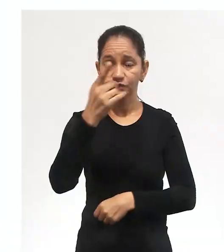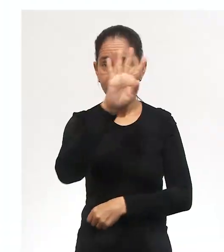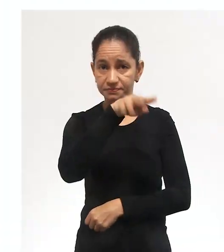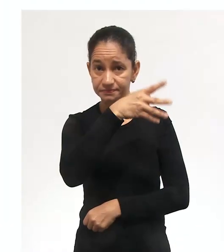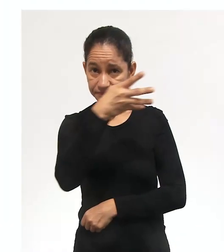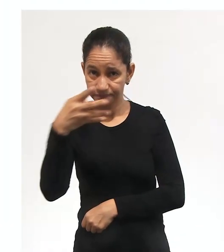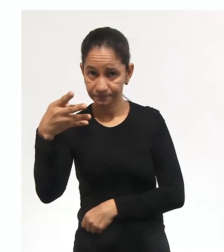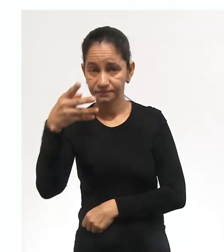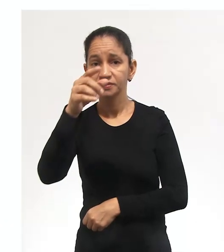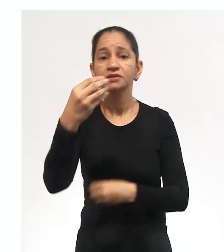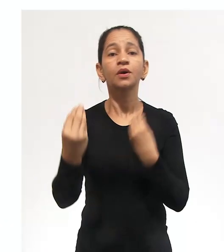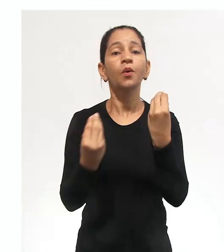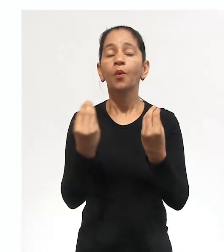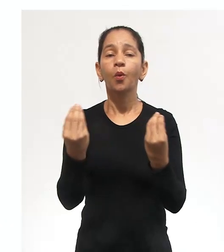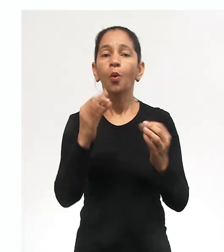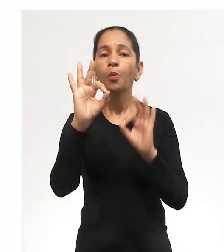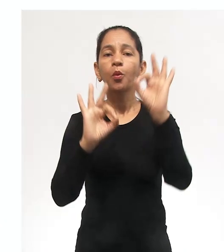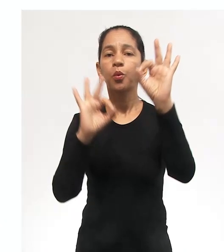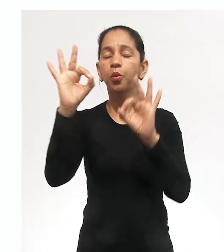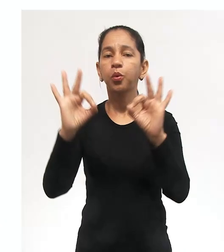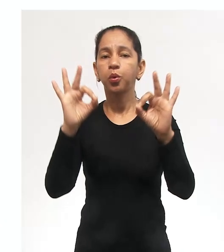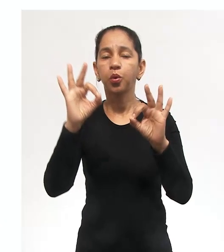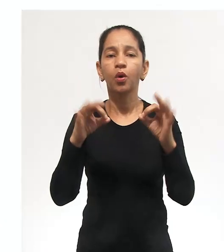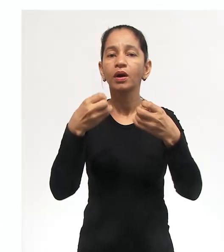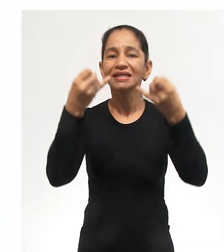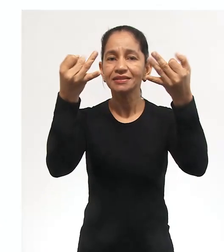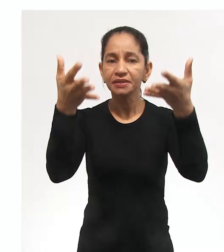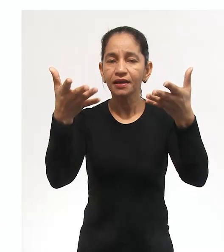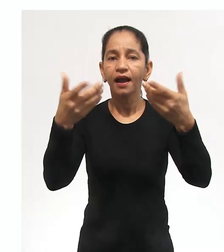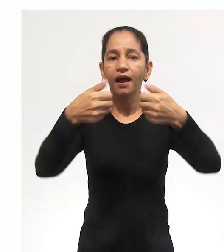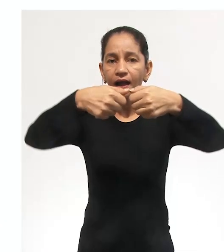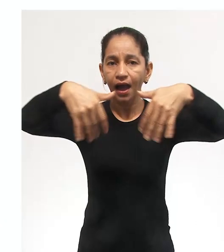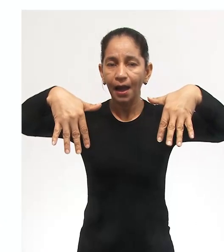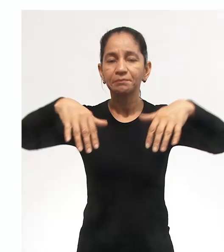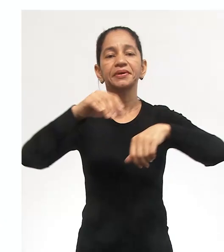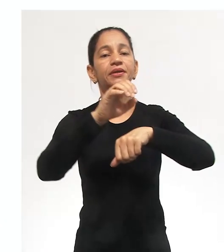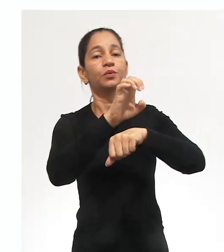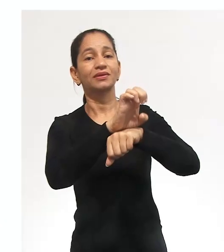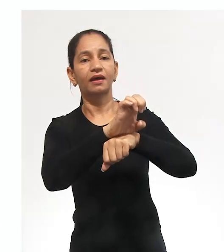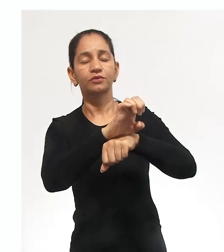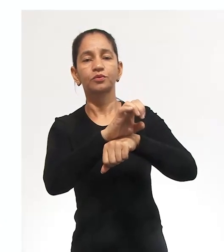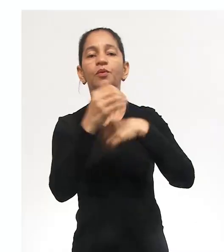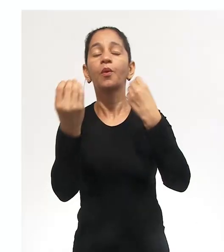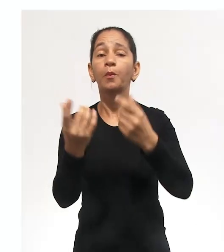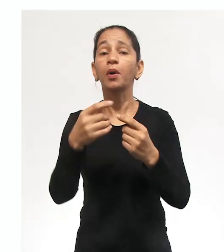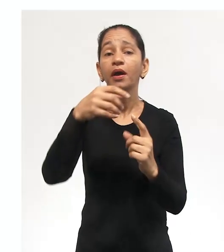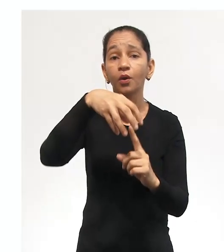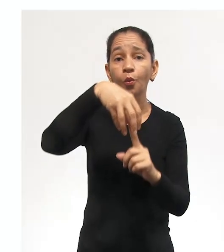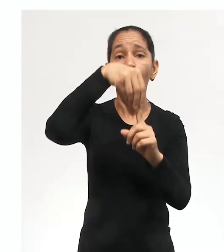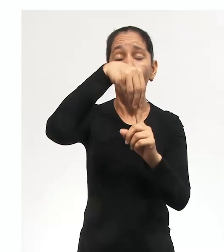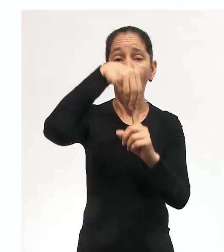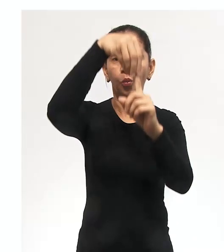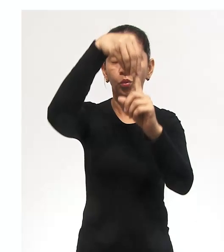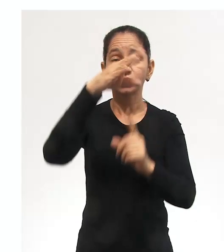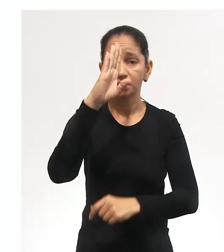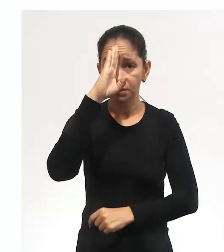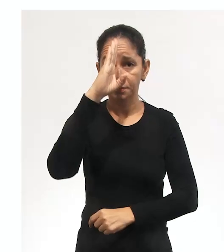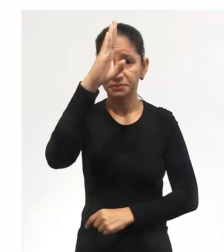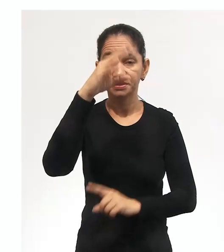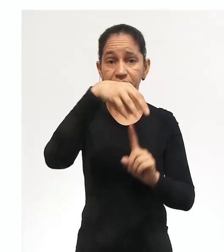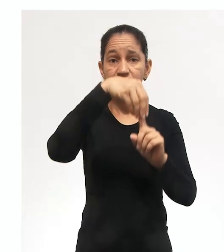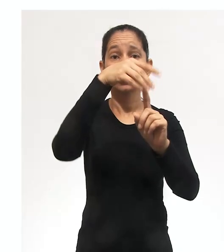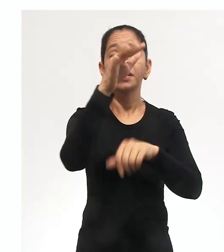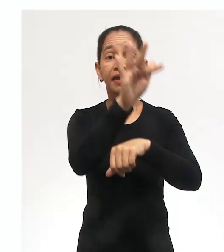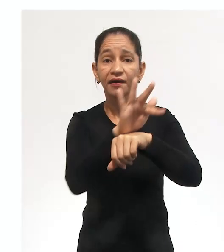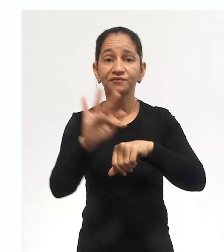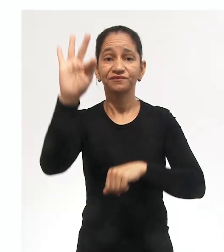Estado também é uma definição que nós precisamos entender. Nós temos aí o unitário, uma classificação do unitário, e a federação,